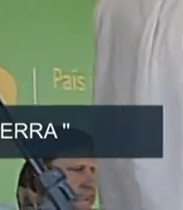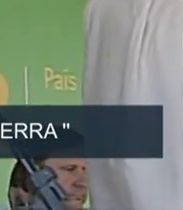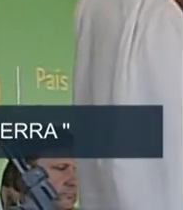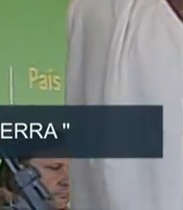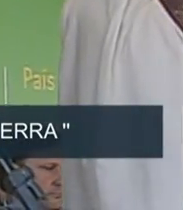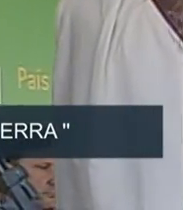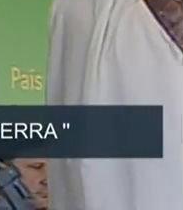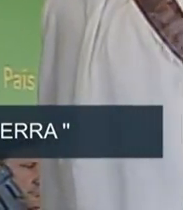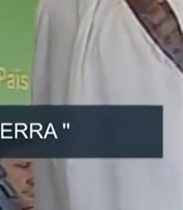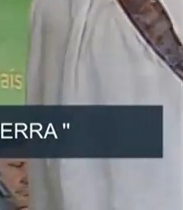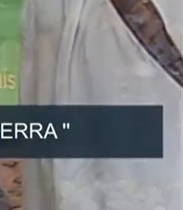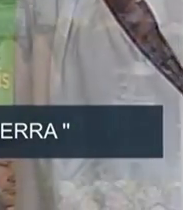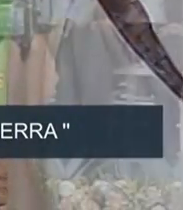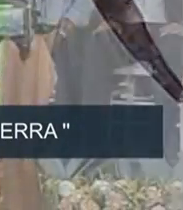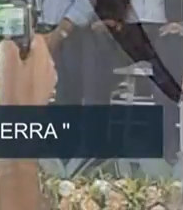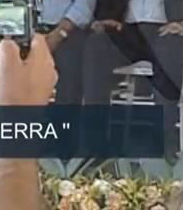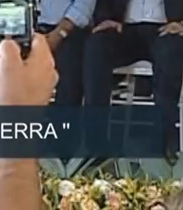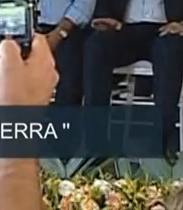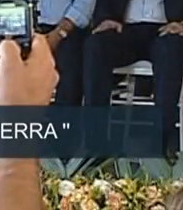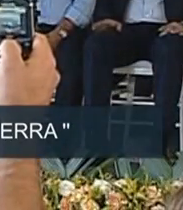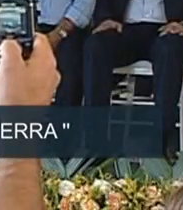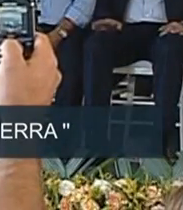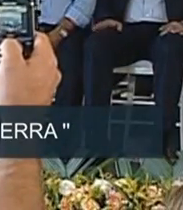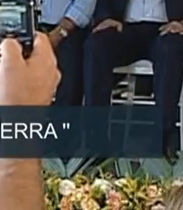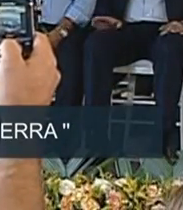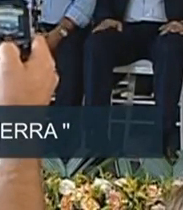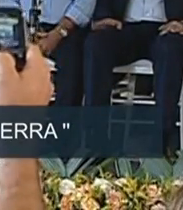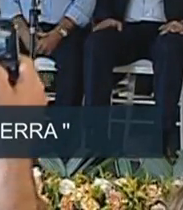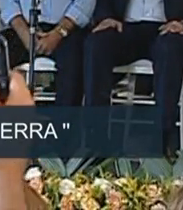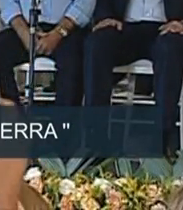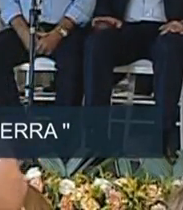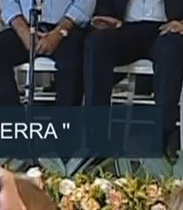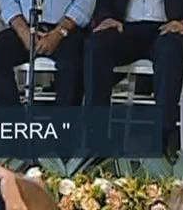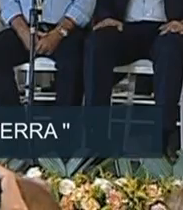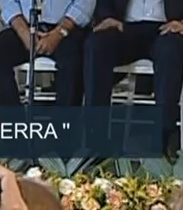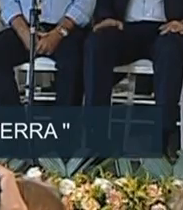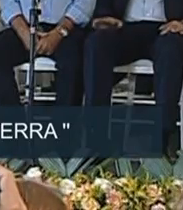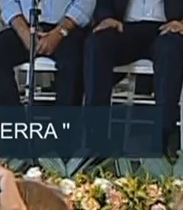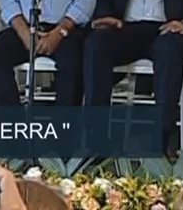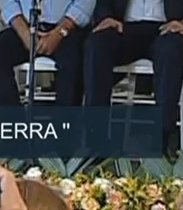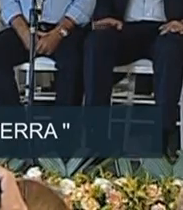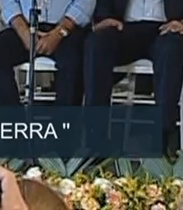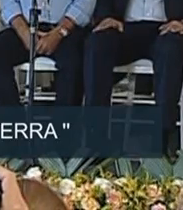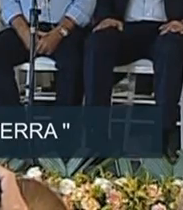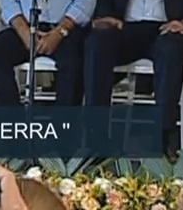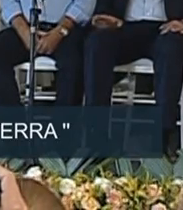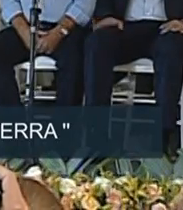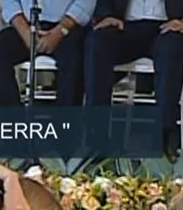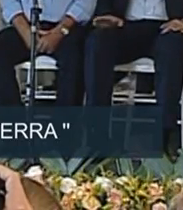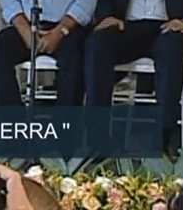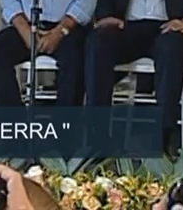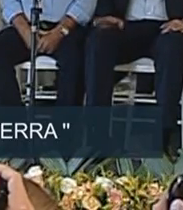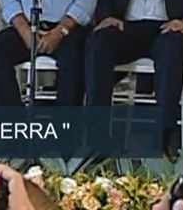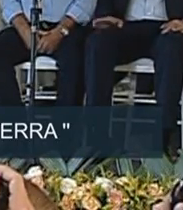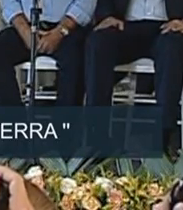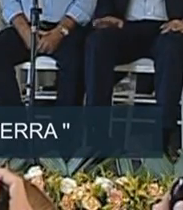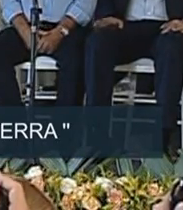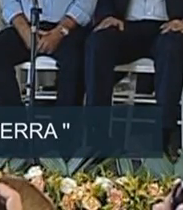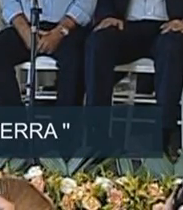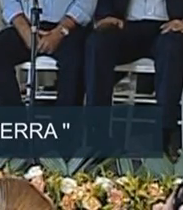Devagar, porque já tive pressa, e levo esse sorriso, porque já chorei